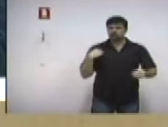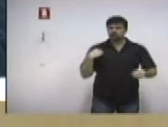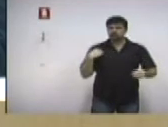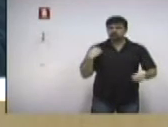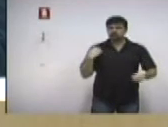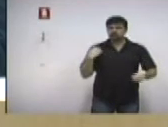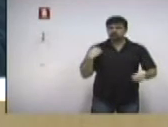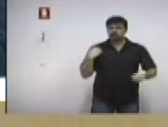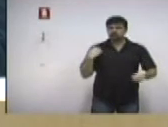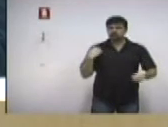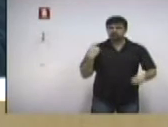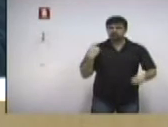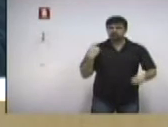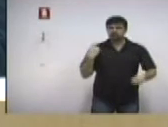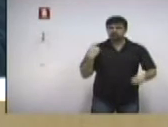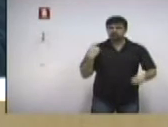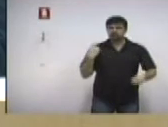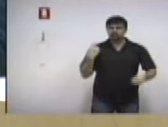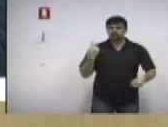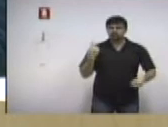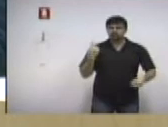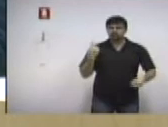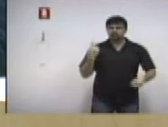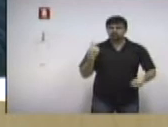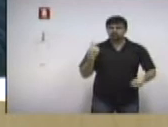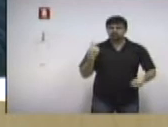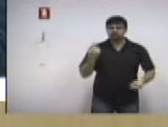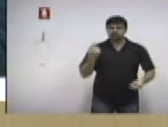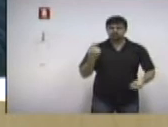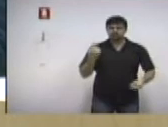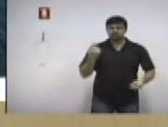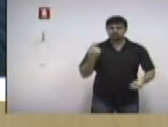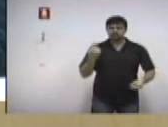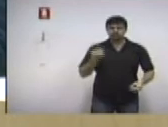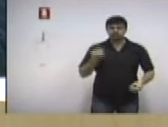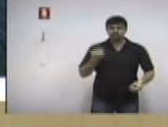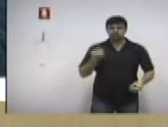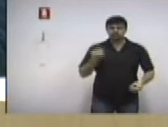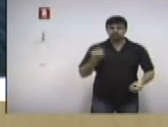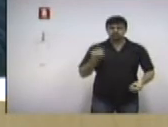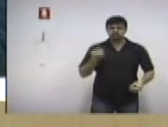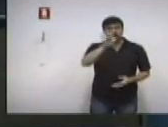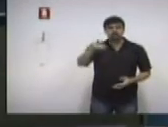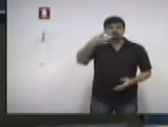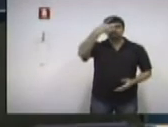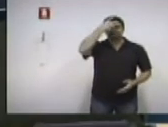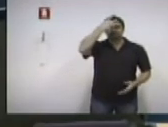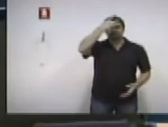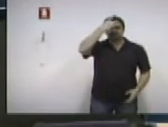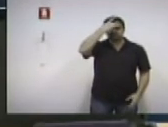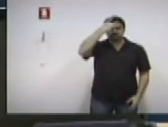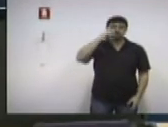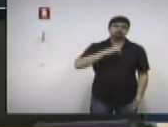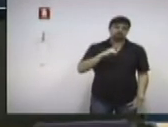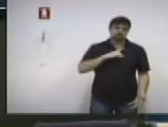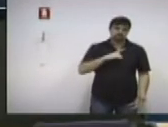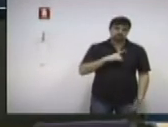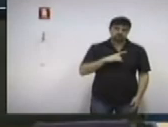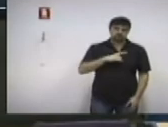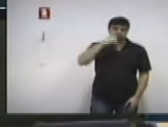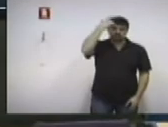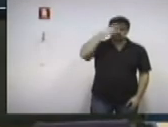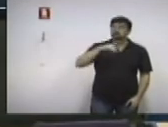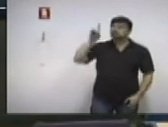da discussão como comprar o Sandro falou cada um segue a sua consciência Eu